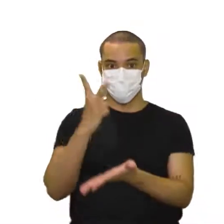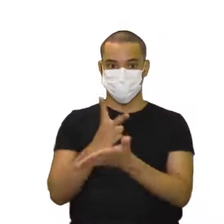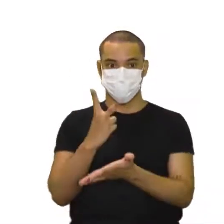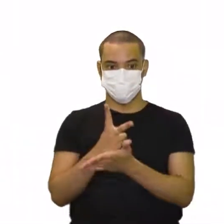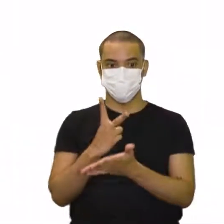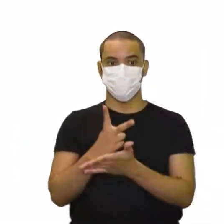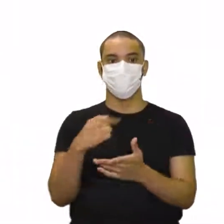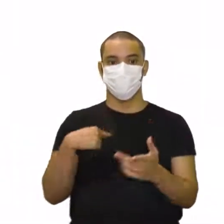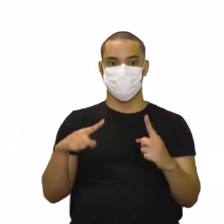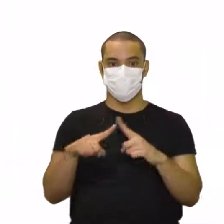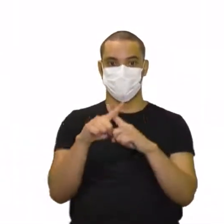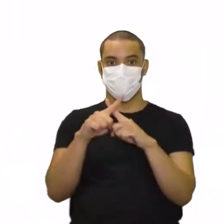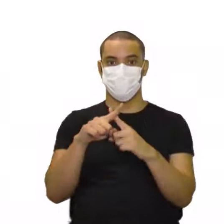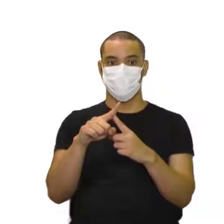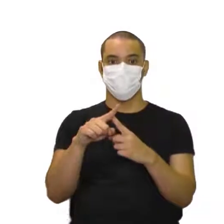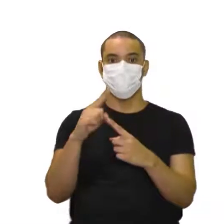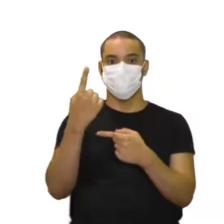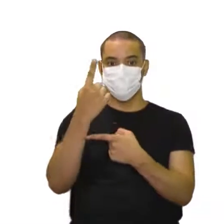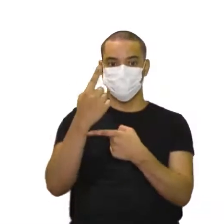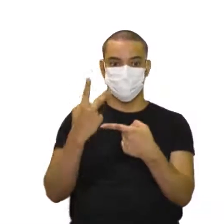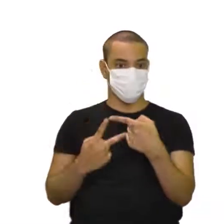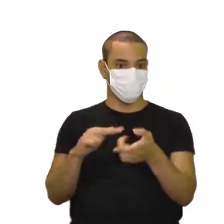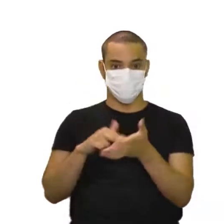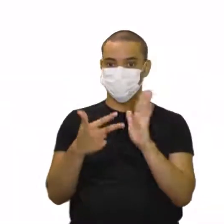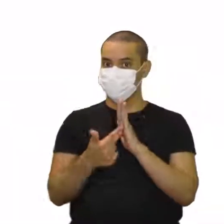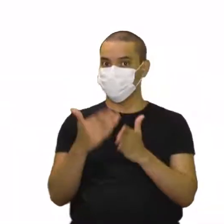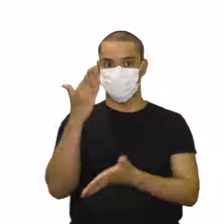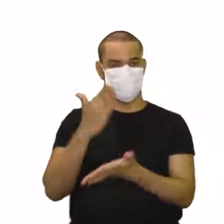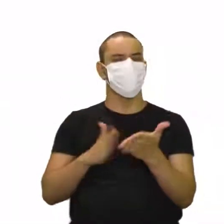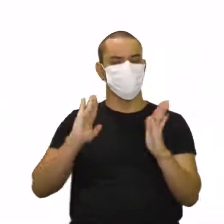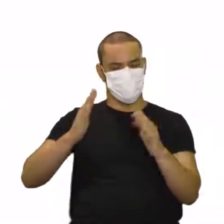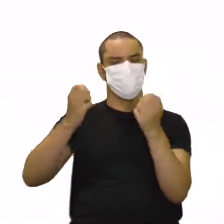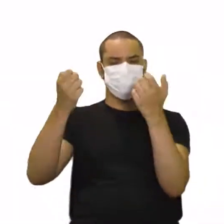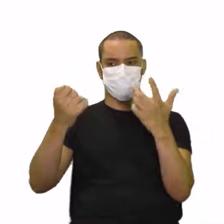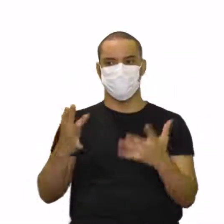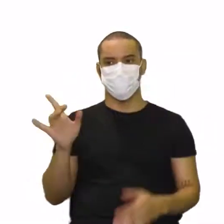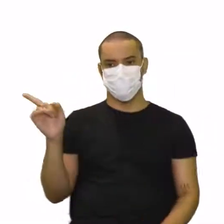multiplicar por meio, o resultado é a metade. Isso aqui eu já até falei algumas vezes.